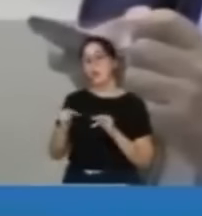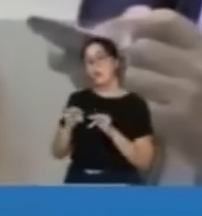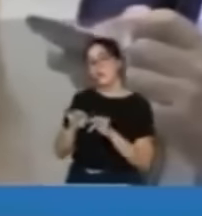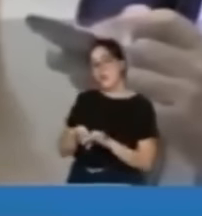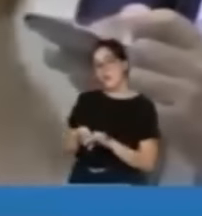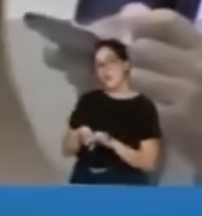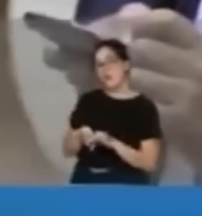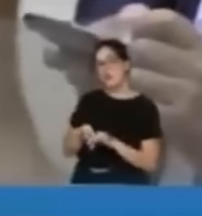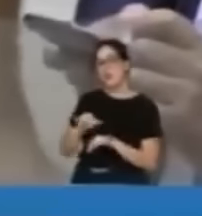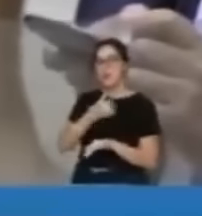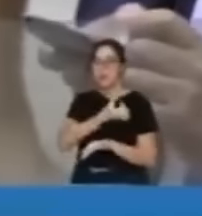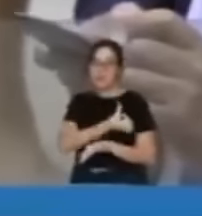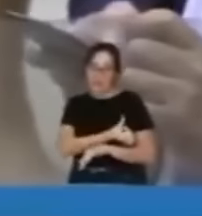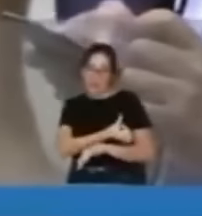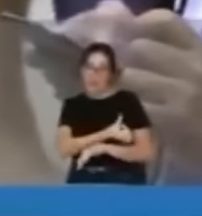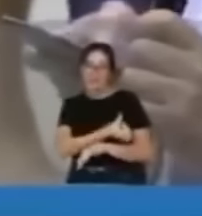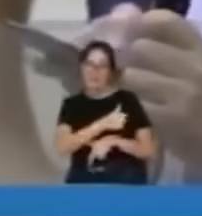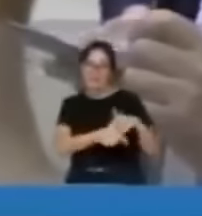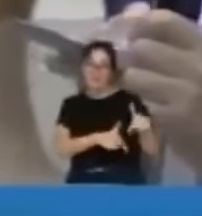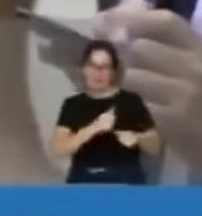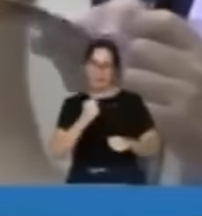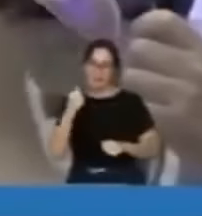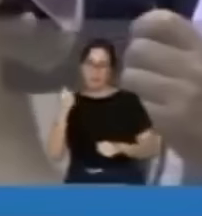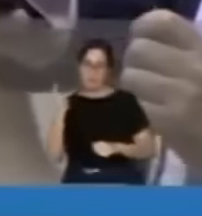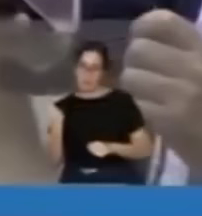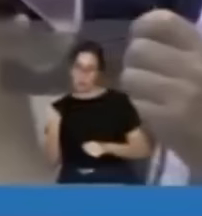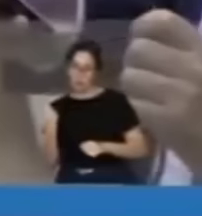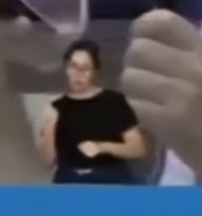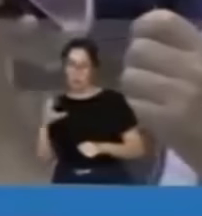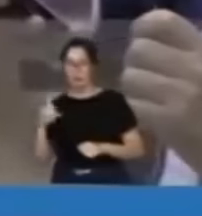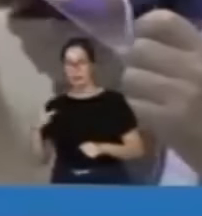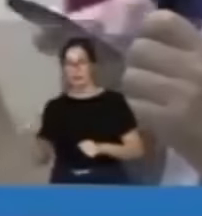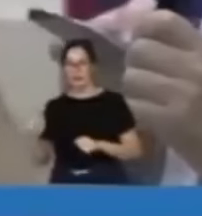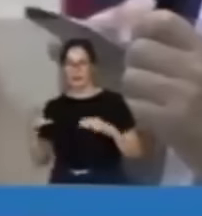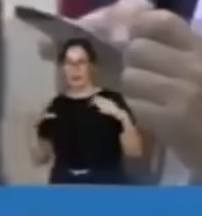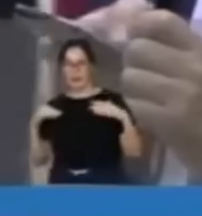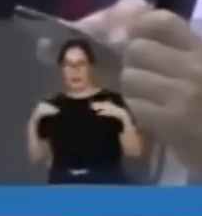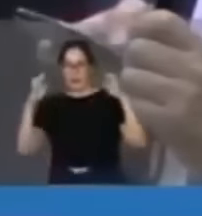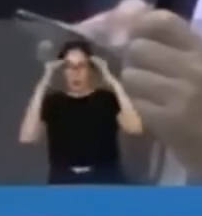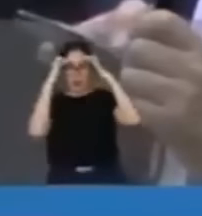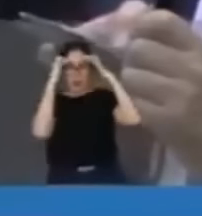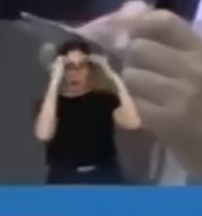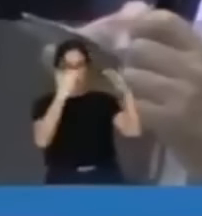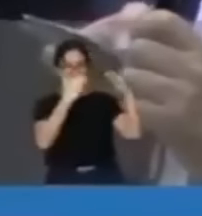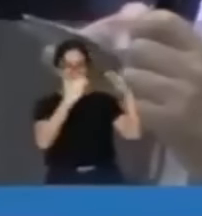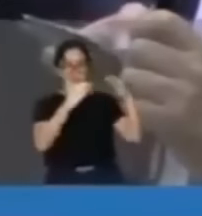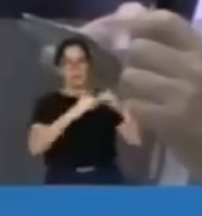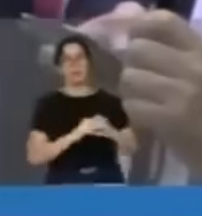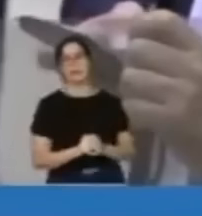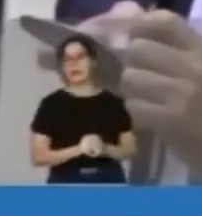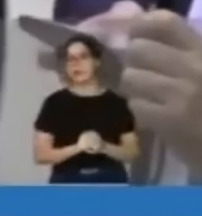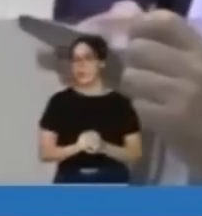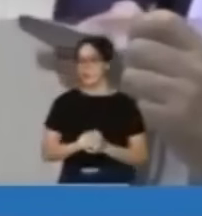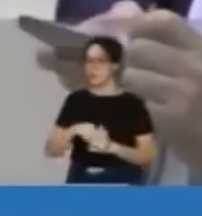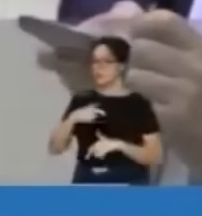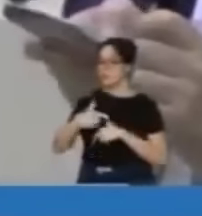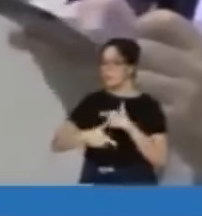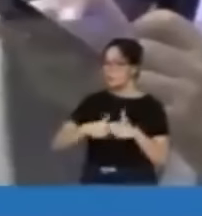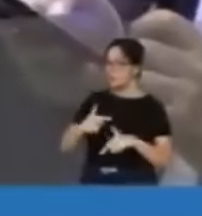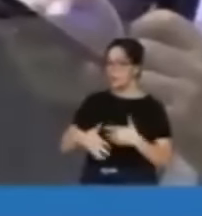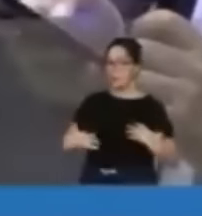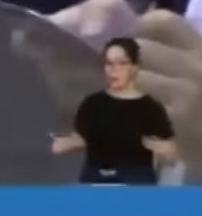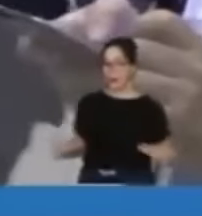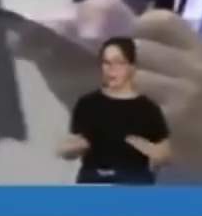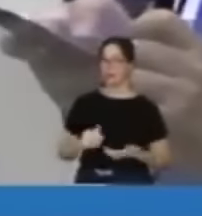do 6x1. Nós temos que terminar com essa jornada. Tem que respeitar os trabalhadores. E trabalhadores é respeitar o direito do trabalhador